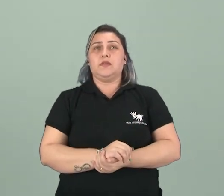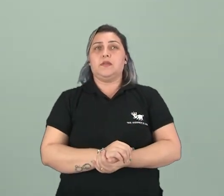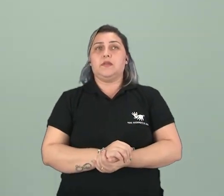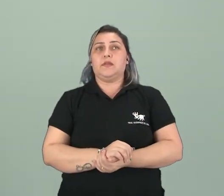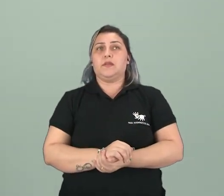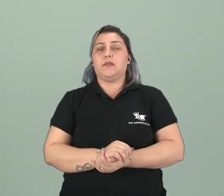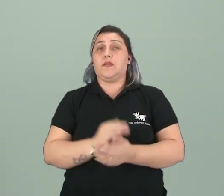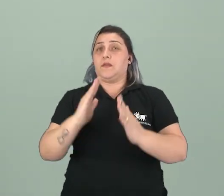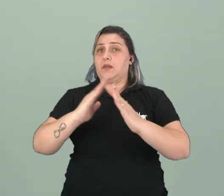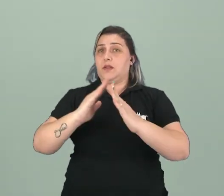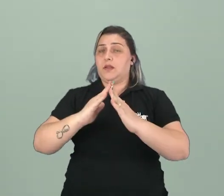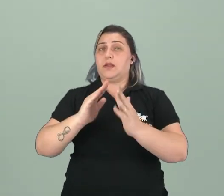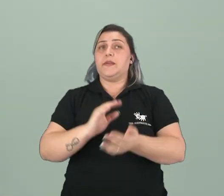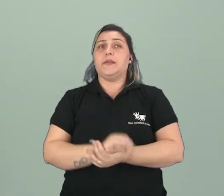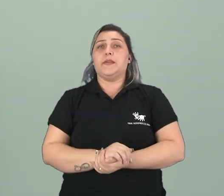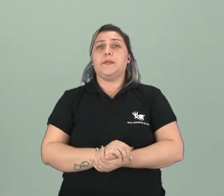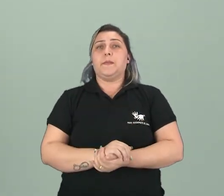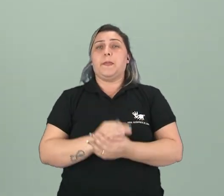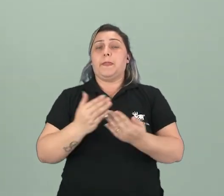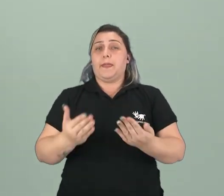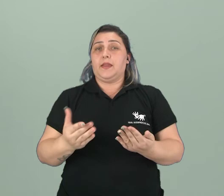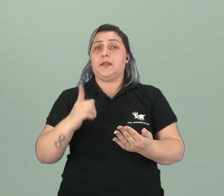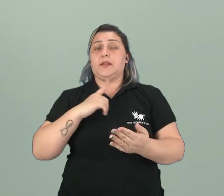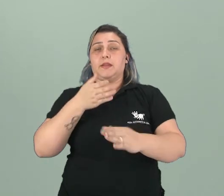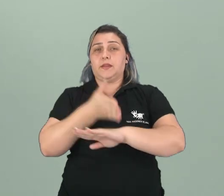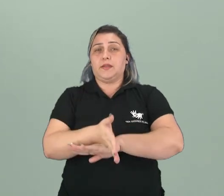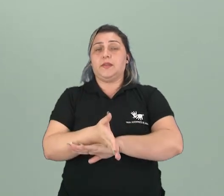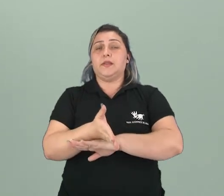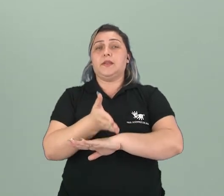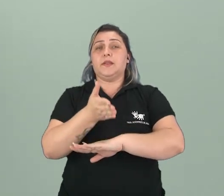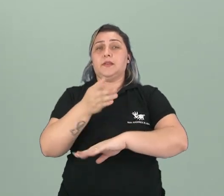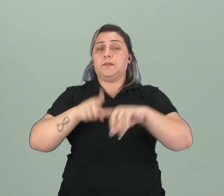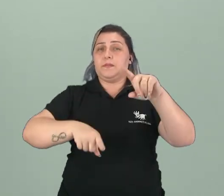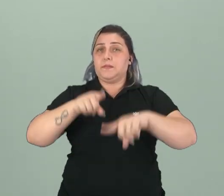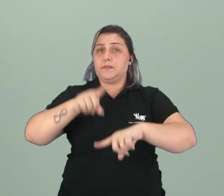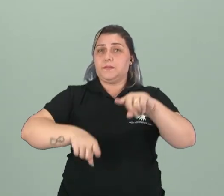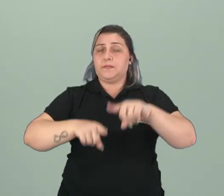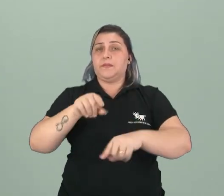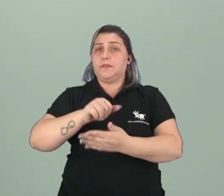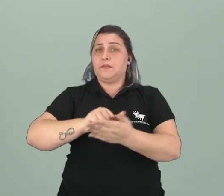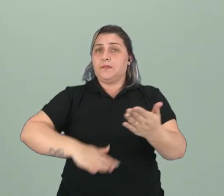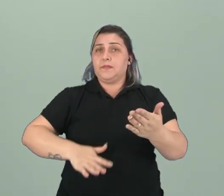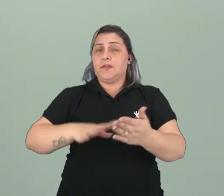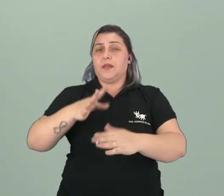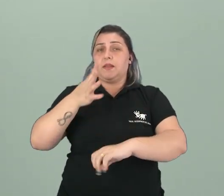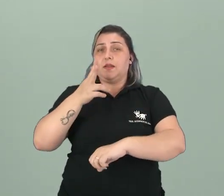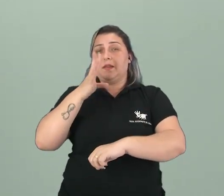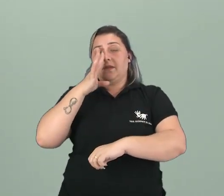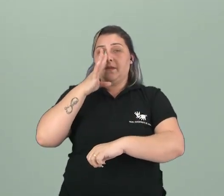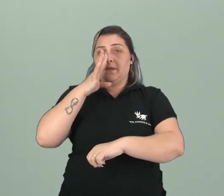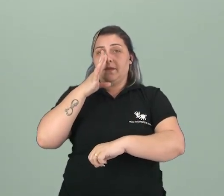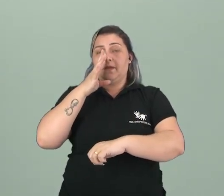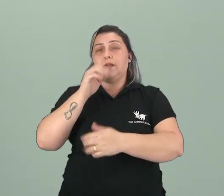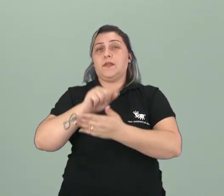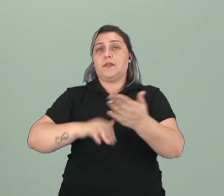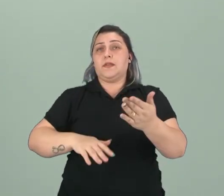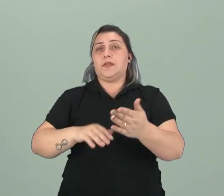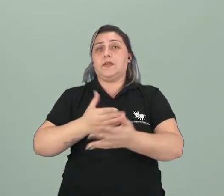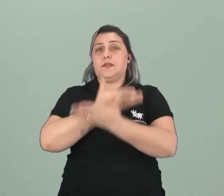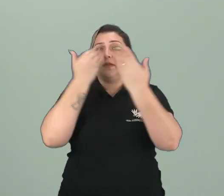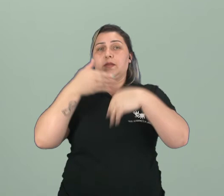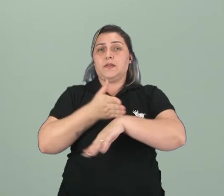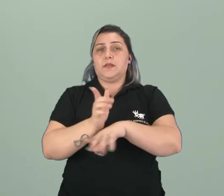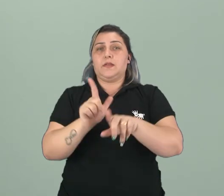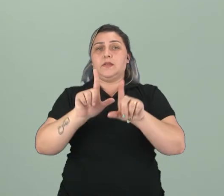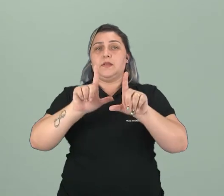Que ela vai ficar para casa. E aí, para vocês terem acesso a todos os nossos materiais, aos nossos exercitandos, não